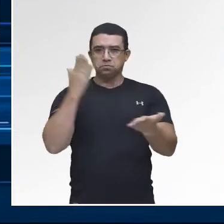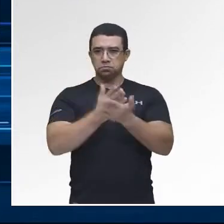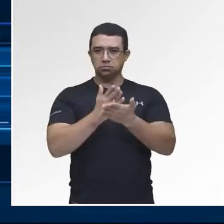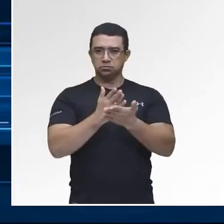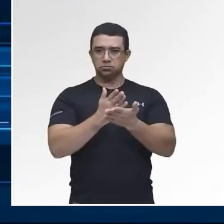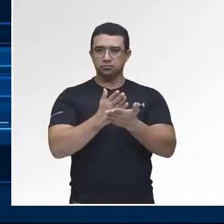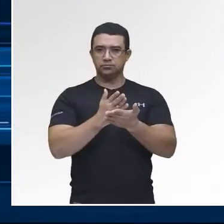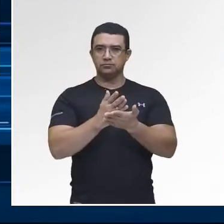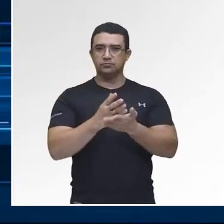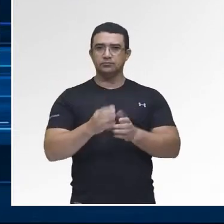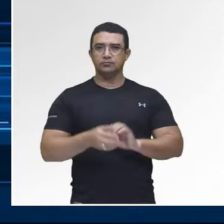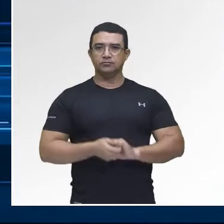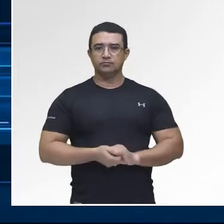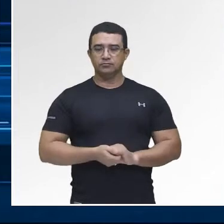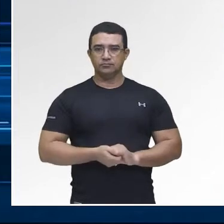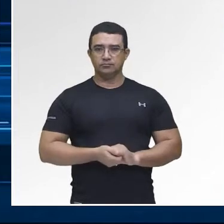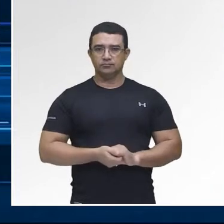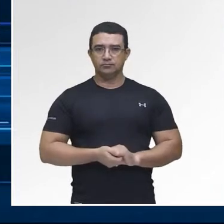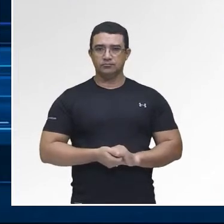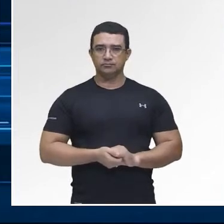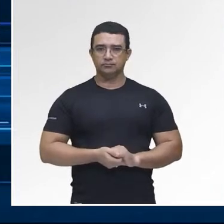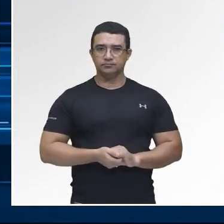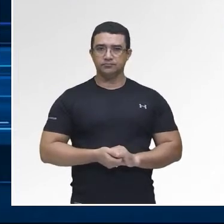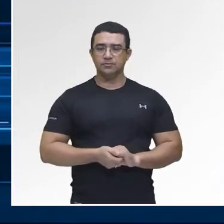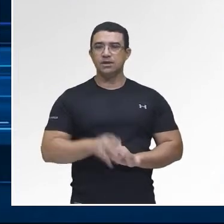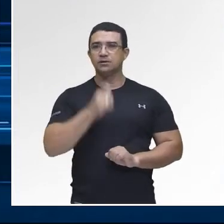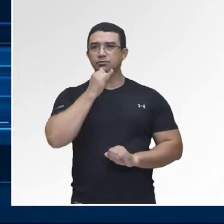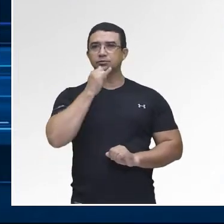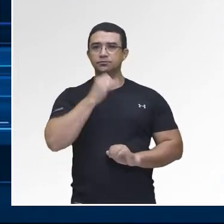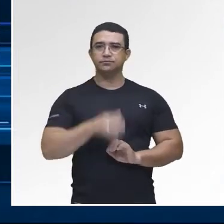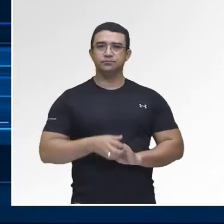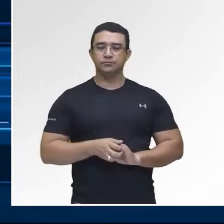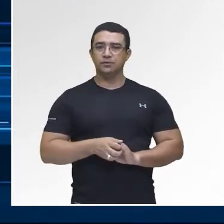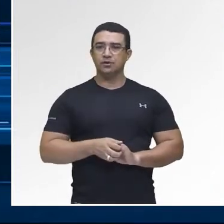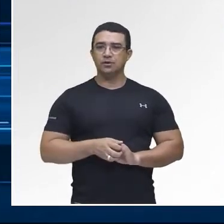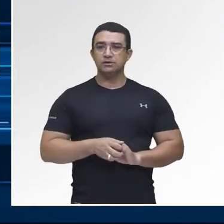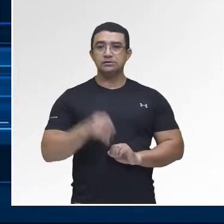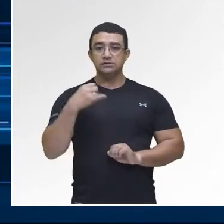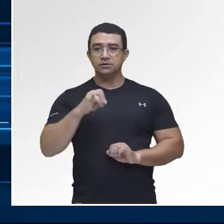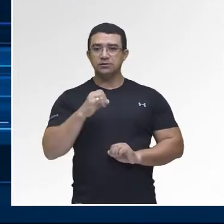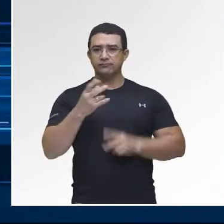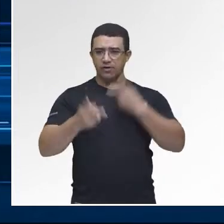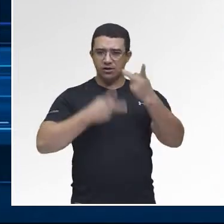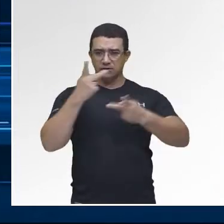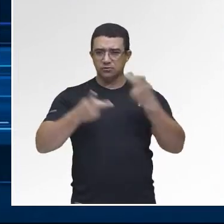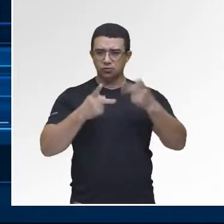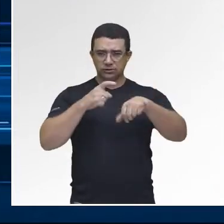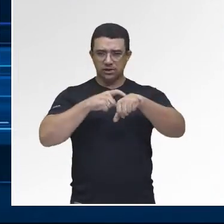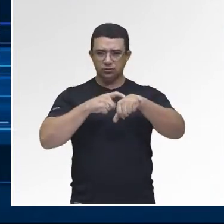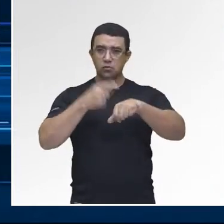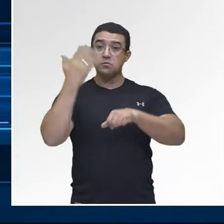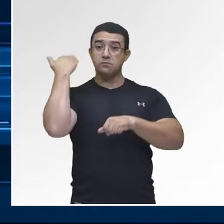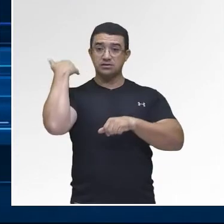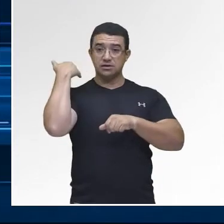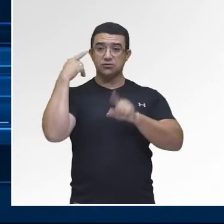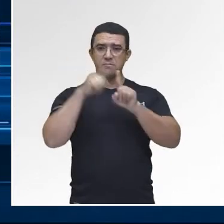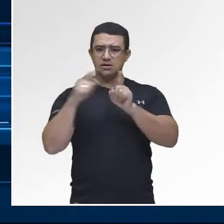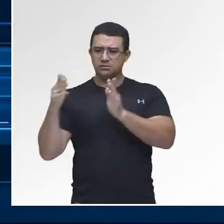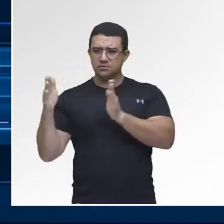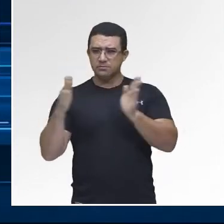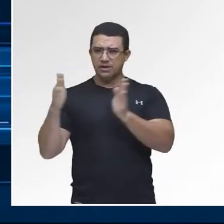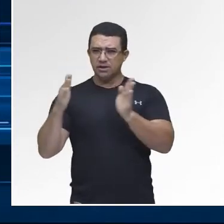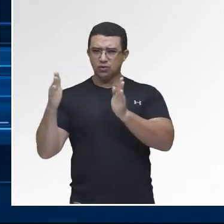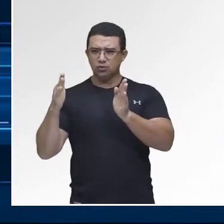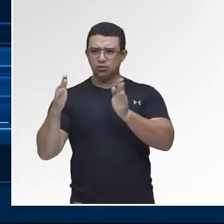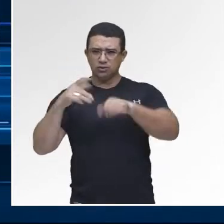faz referência a um período de tempo inconcluso, ou seja, eu me refiro a um passado, mas esse período de tempo ele